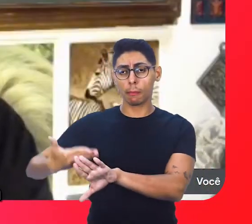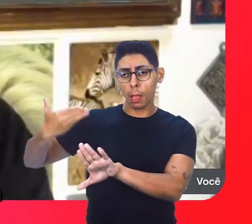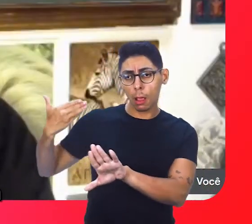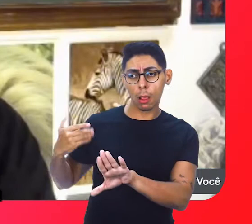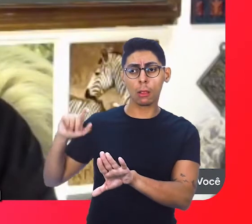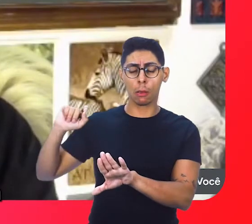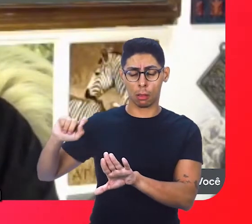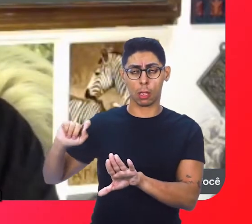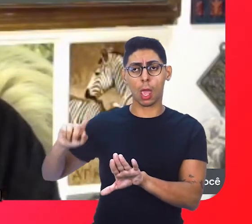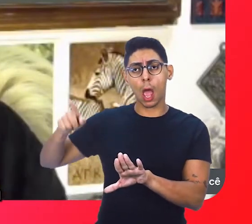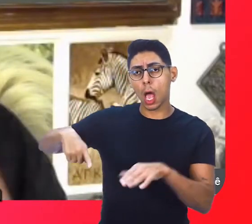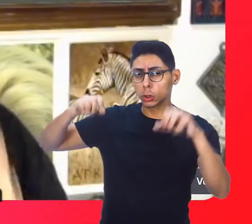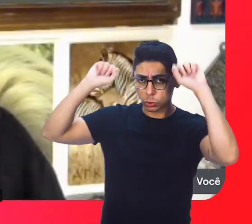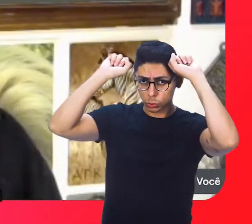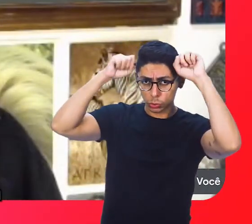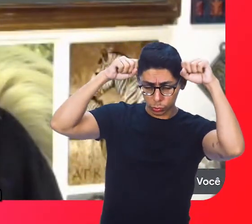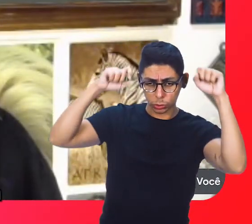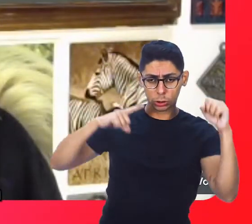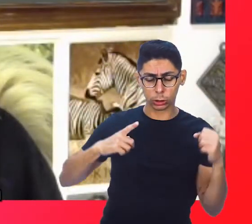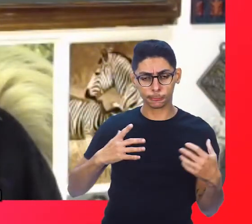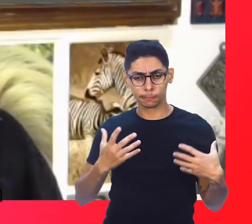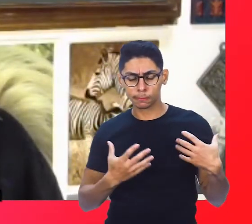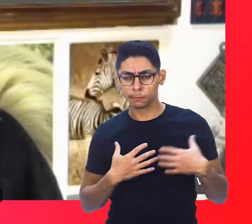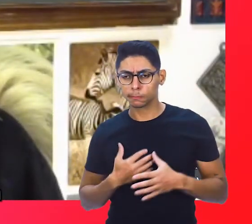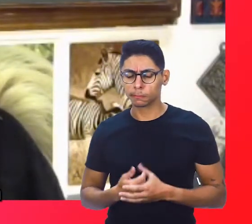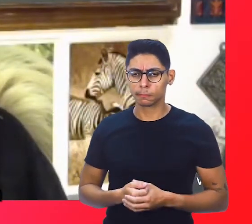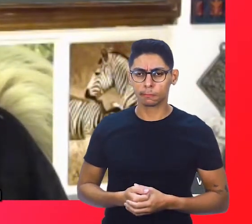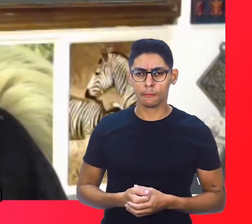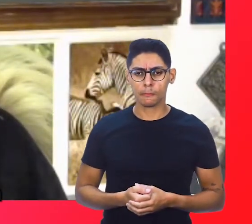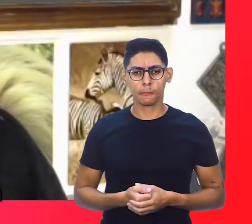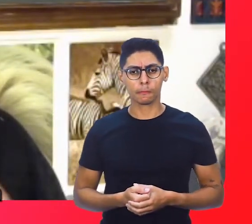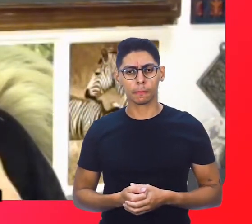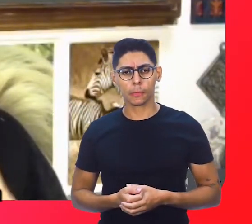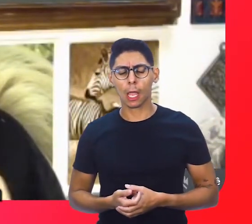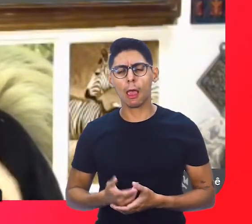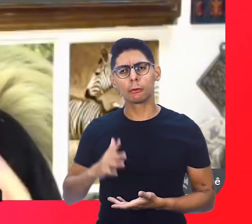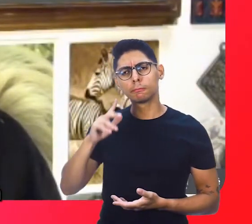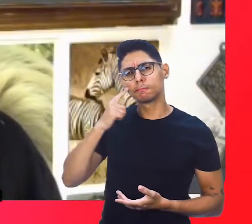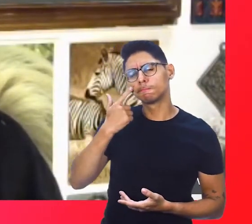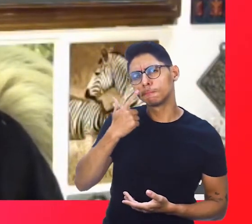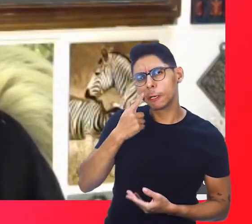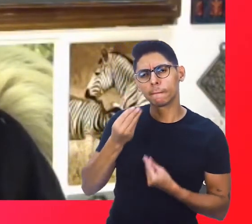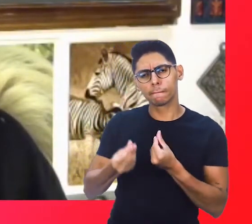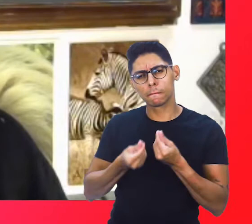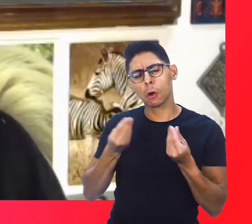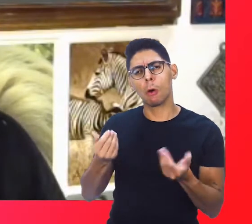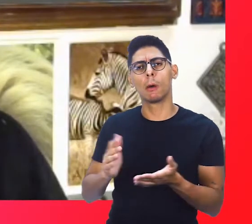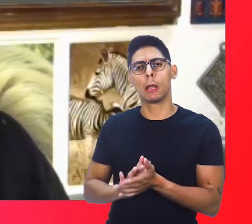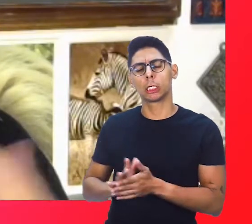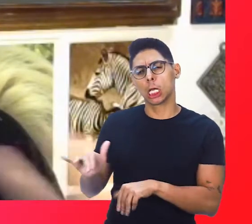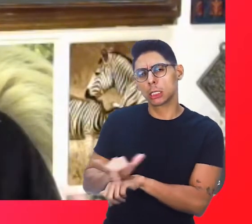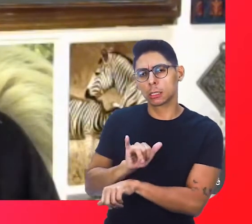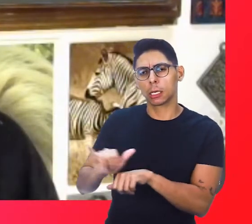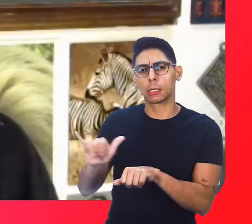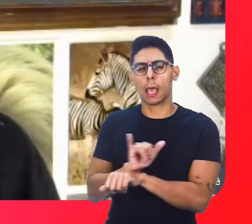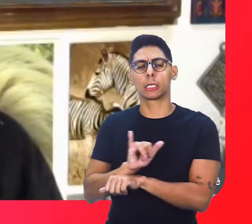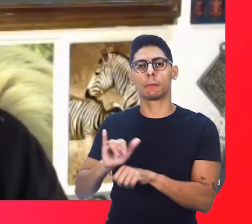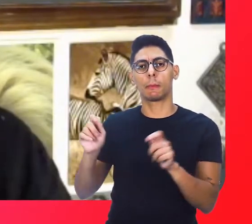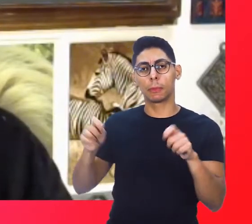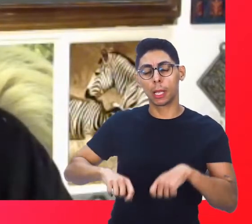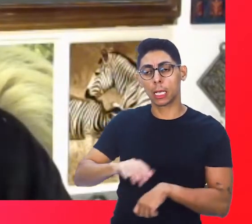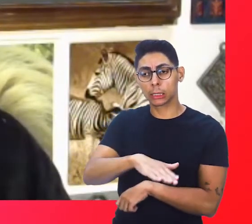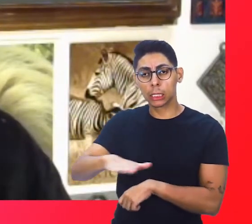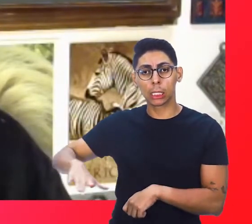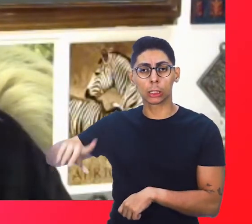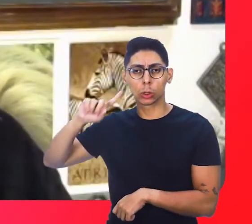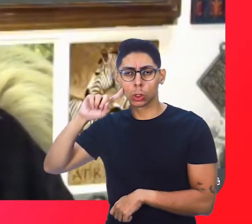ela, inclusive, tinha modos de que as crianças surdas pudessem se comunicar por meio de livros, para participar